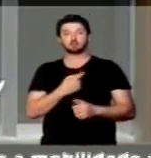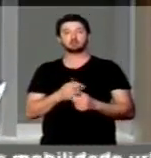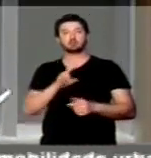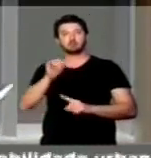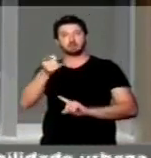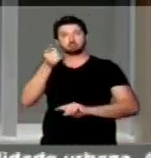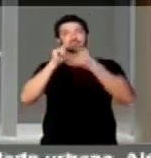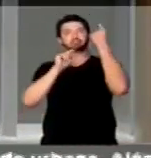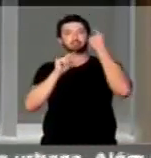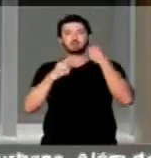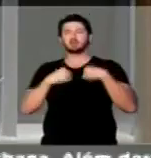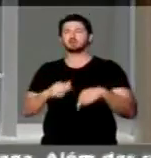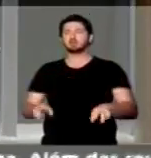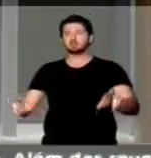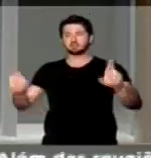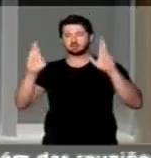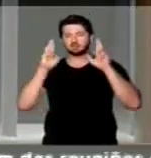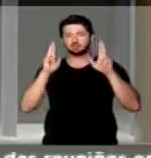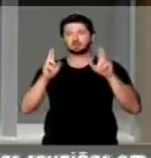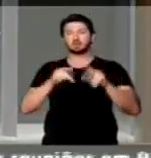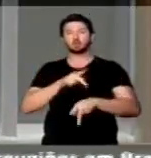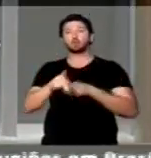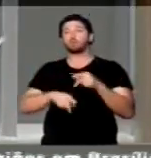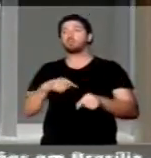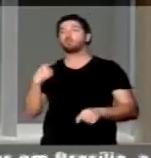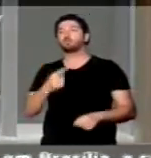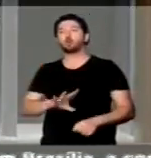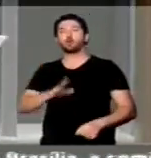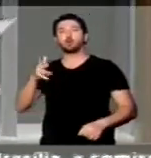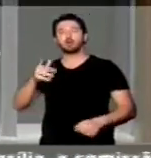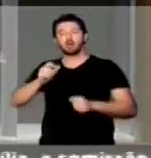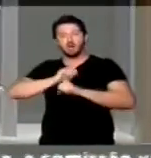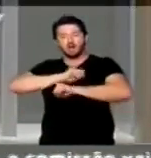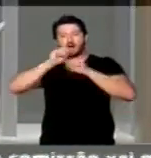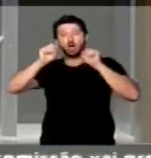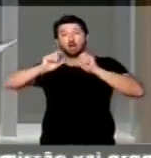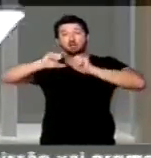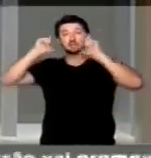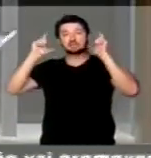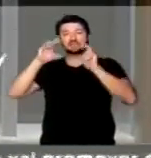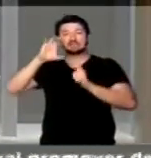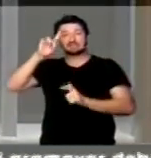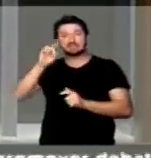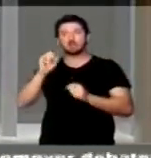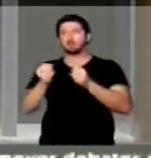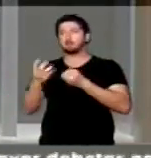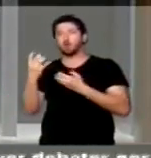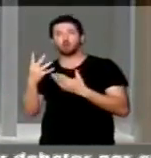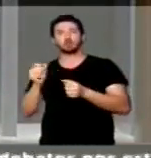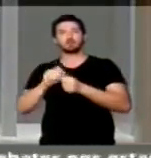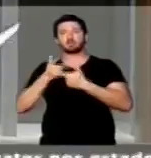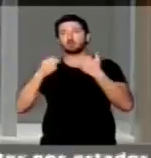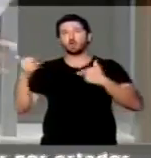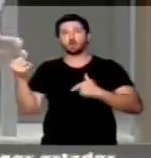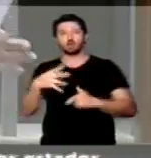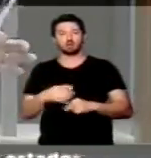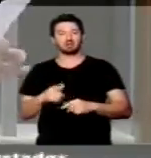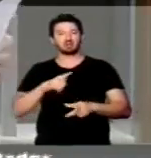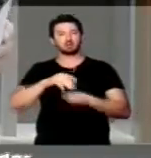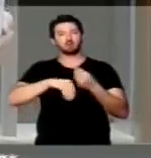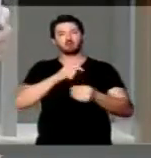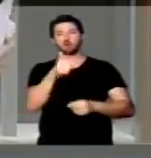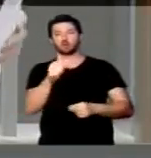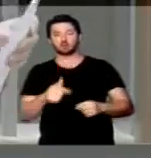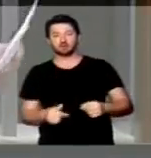levantar. Tenho muita esperança nesse povo lutador, que acorda cedo, que trabalha, que produz, que não está